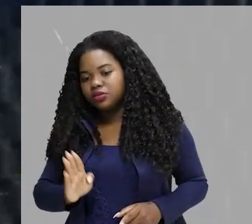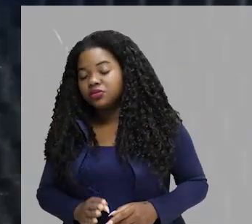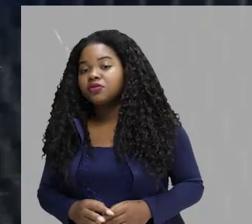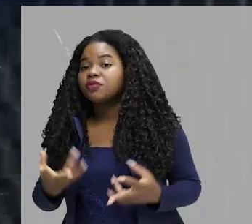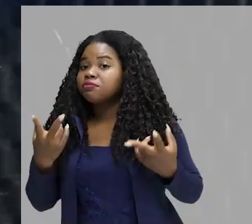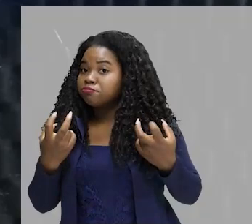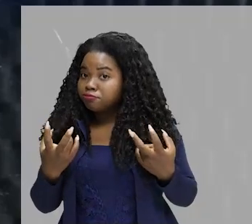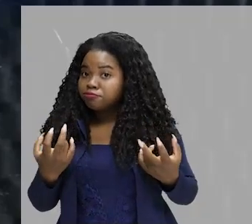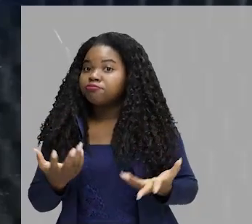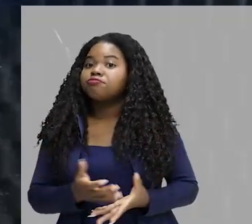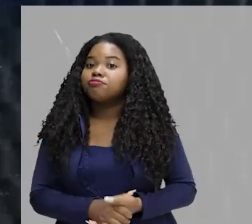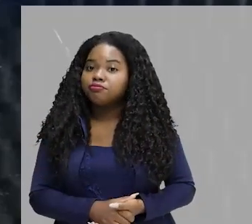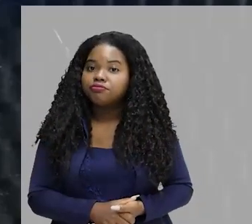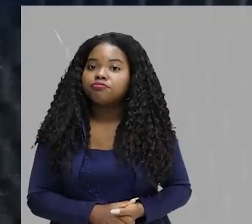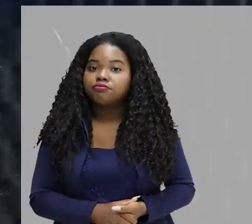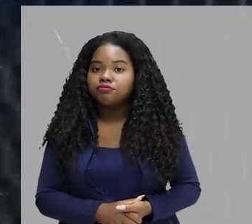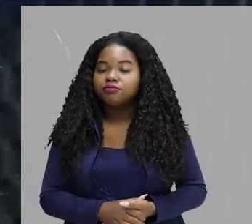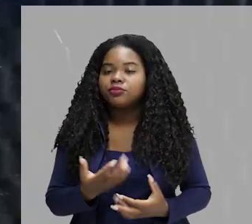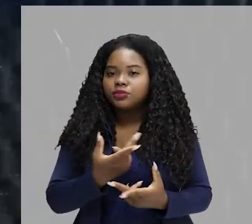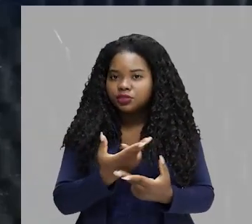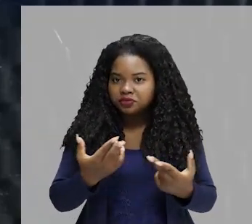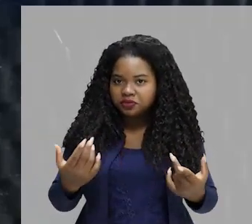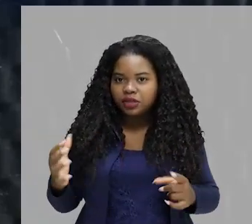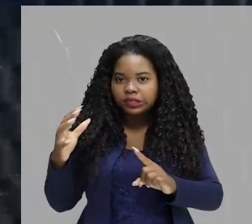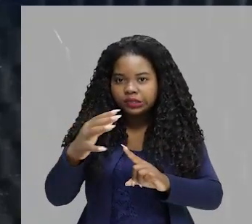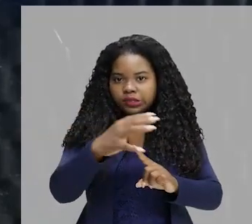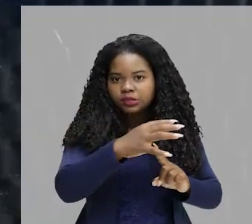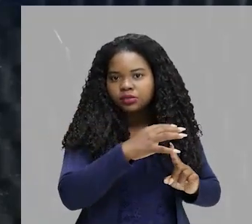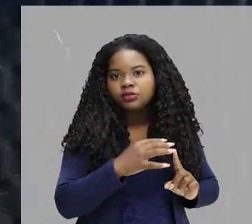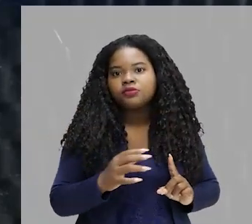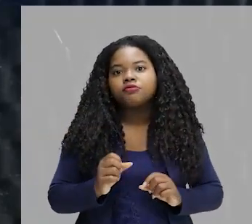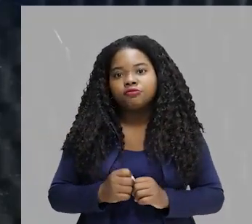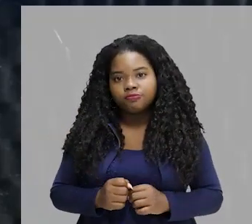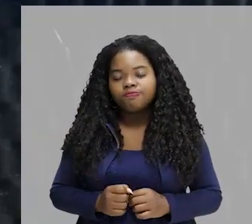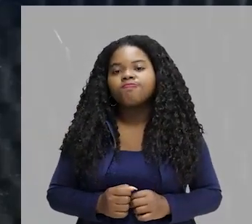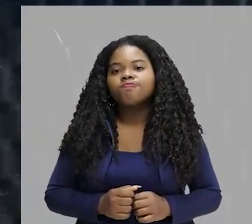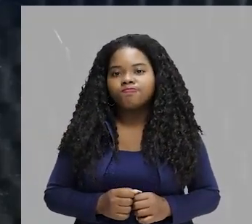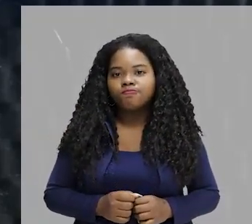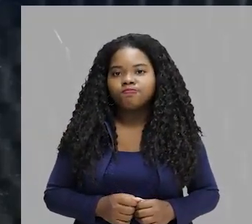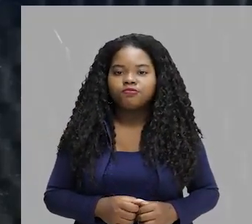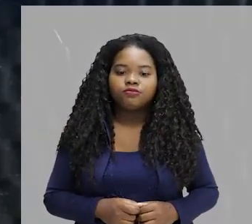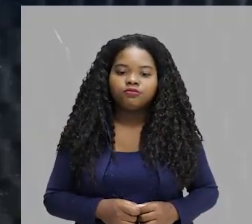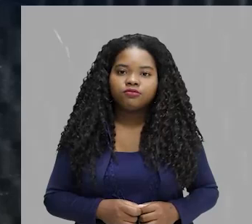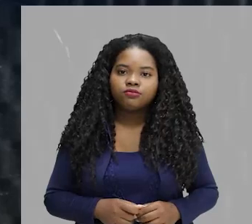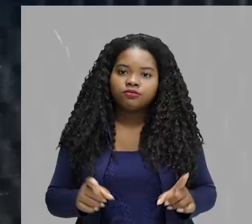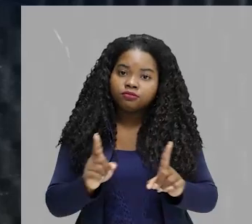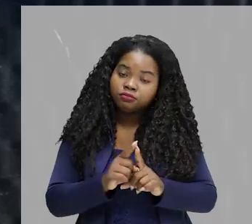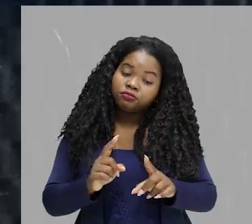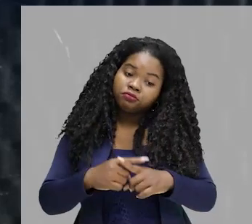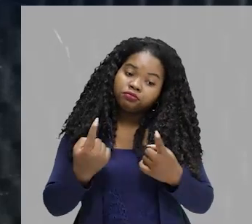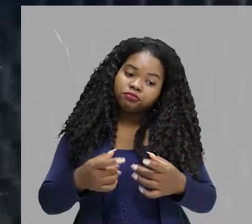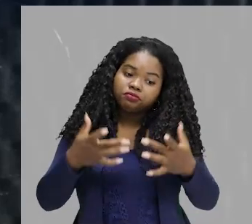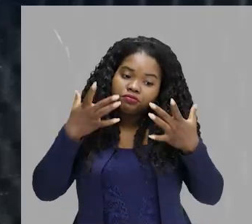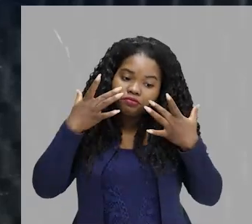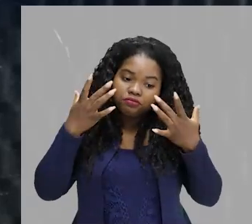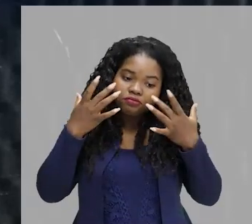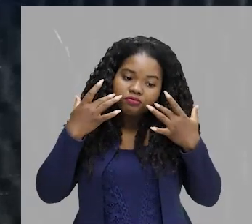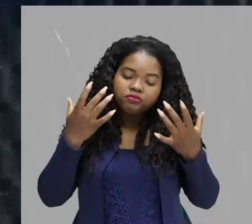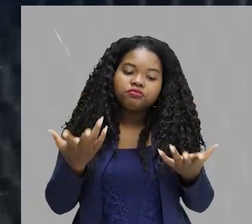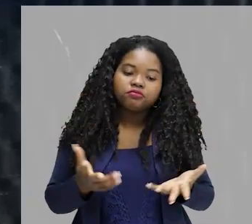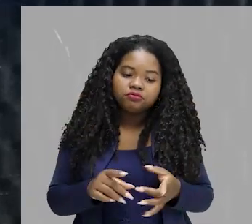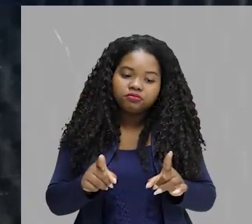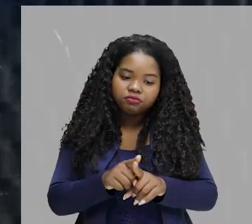isso, através de todos os elementos que a gente citou já como aspectos identitários. Mas as artes também elas cumprem esse papel